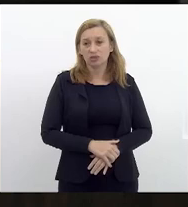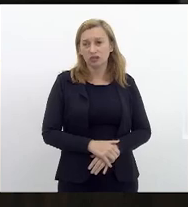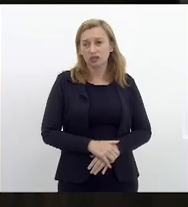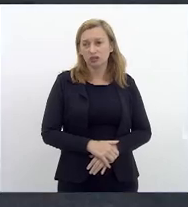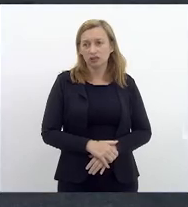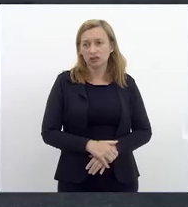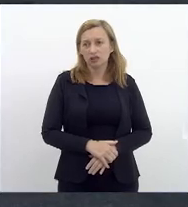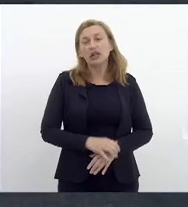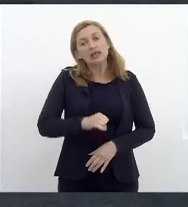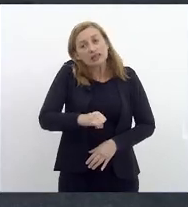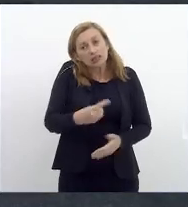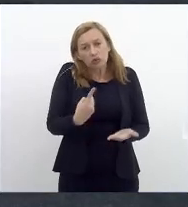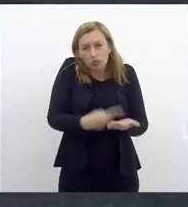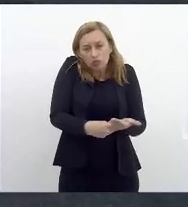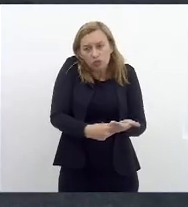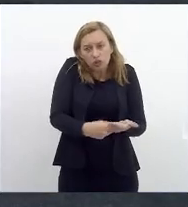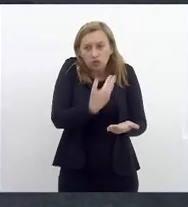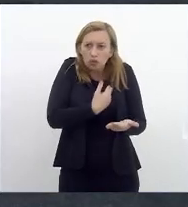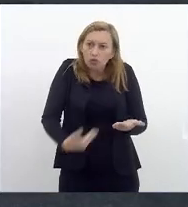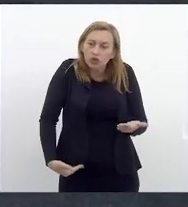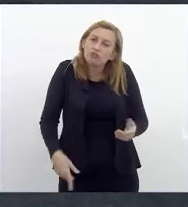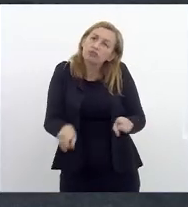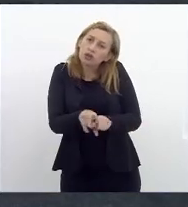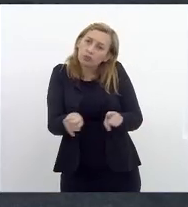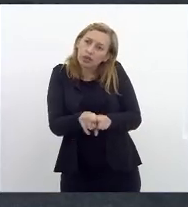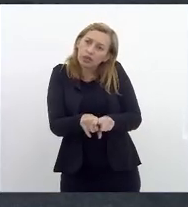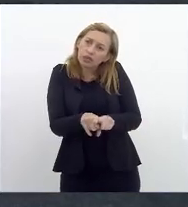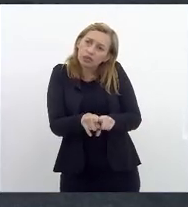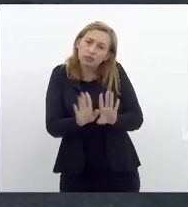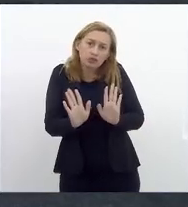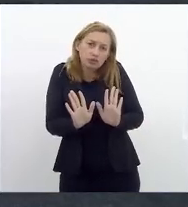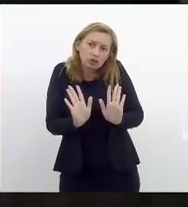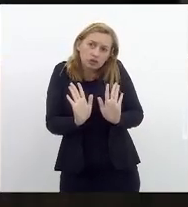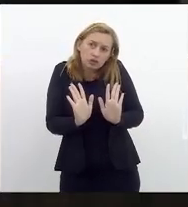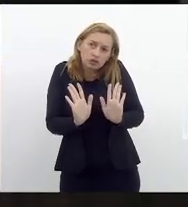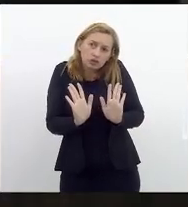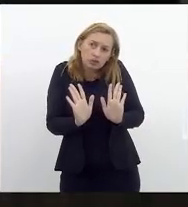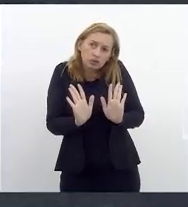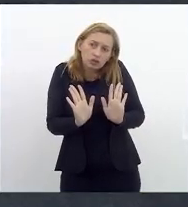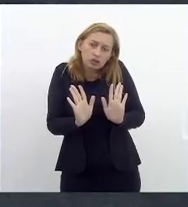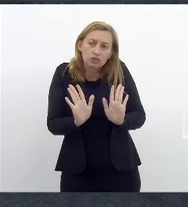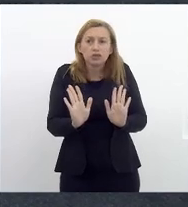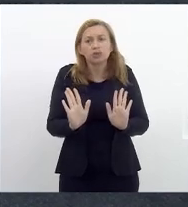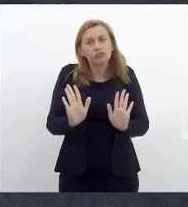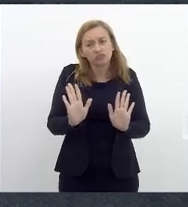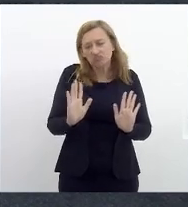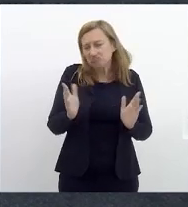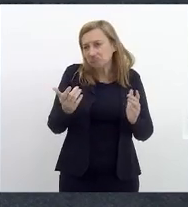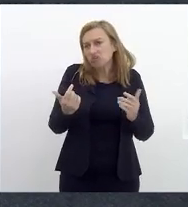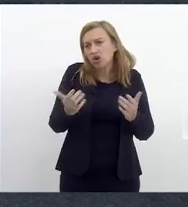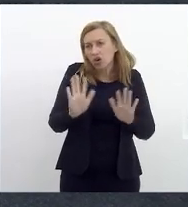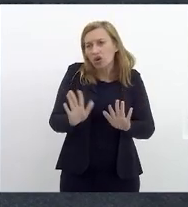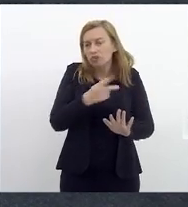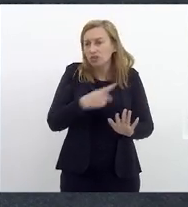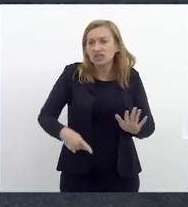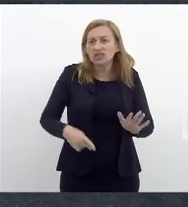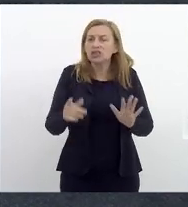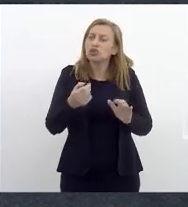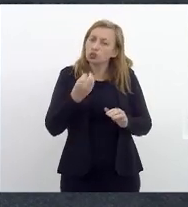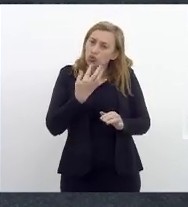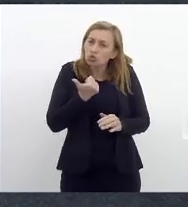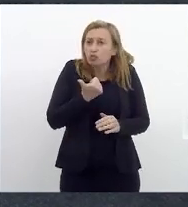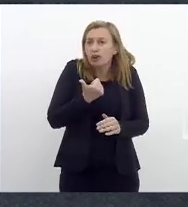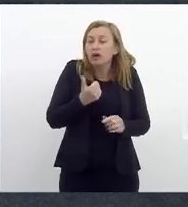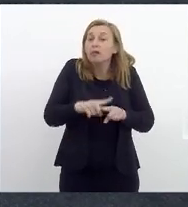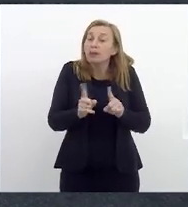Mas se tiver o compromisso do governo também... No mês de outubro, faz no mês de outubro, mas não na primeira quinzena. Não, presidente, tudo bem. Mas se tiver o compromisso do governo também,